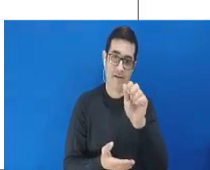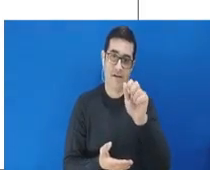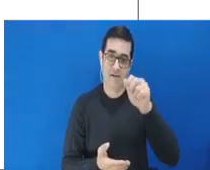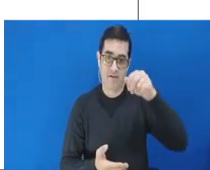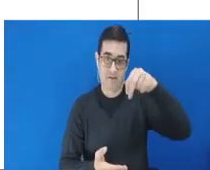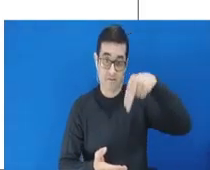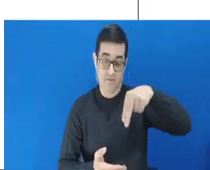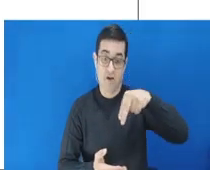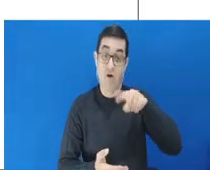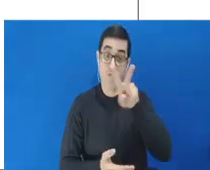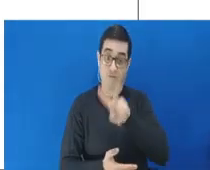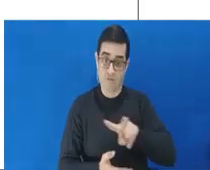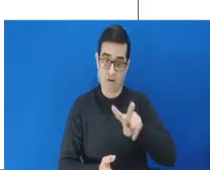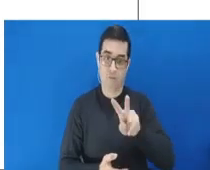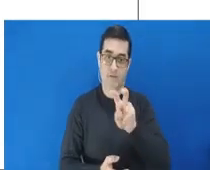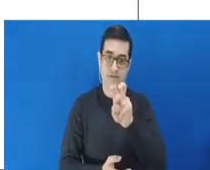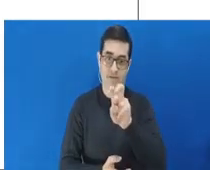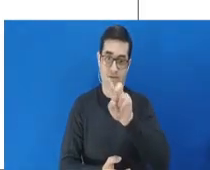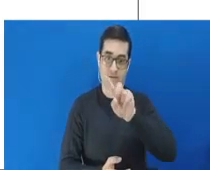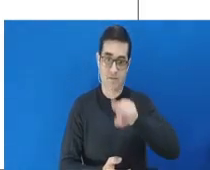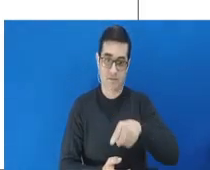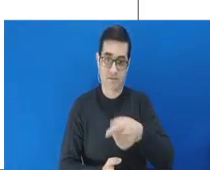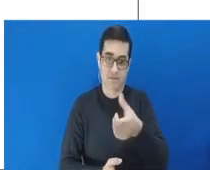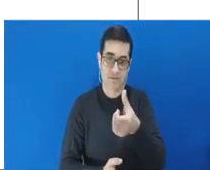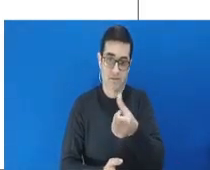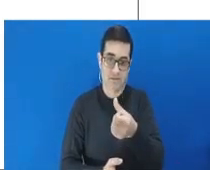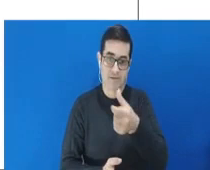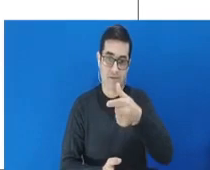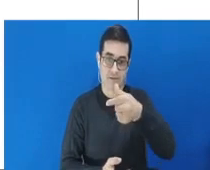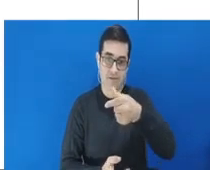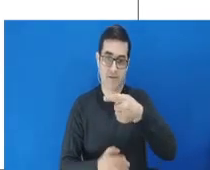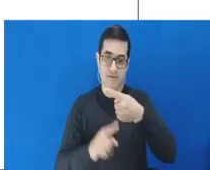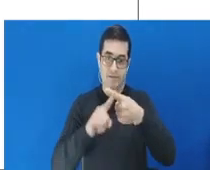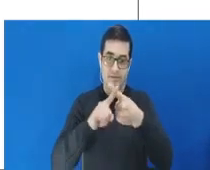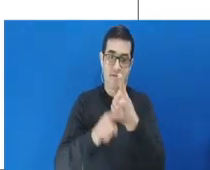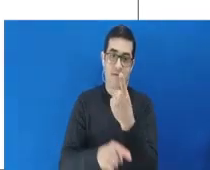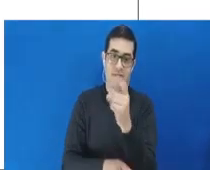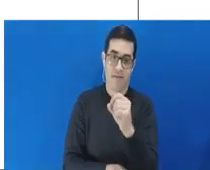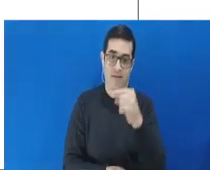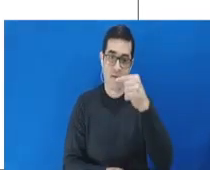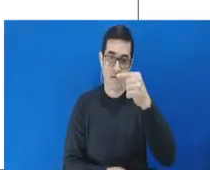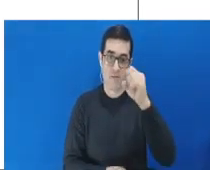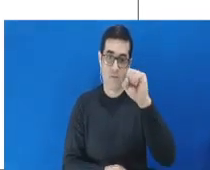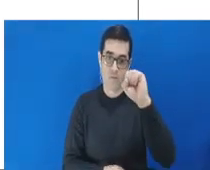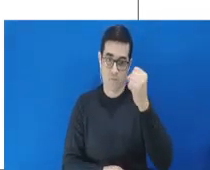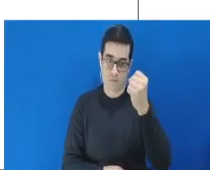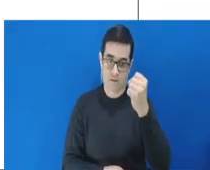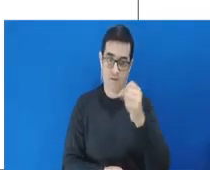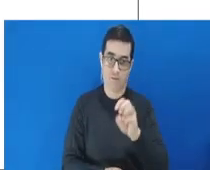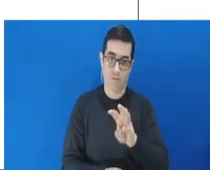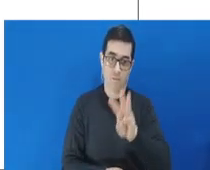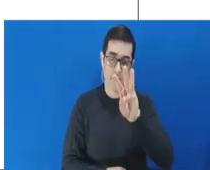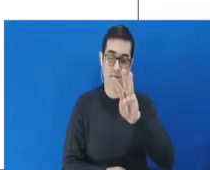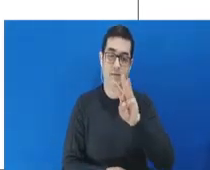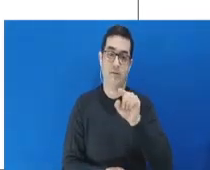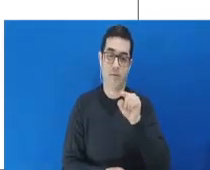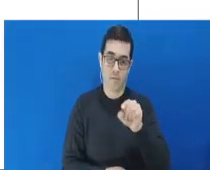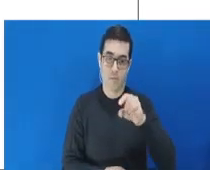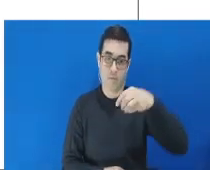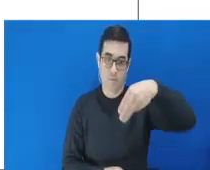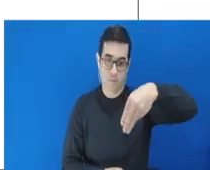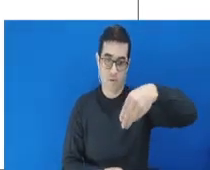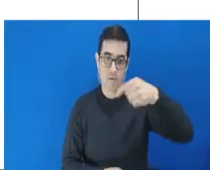de 5,67 vezes 10 na 8 watts por metro quadrado Kelvin a